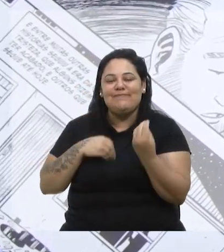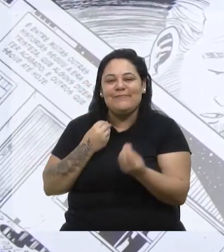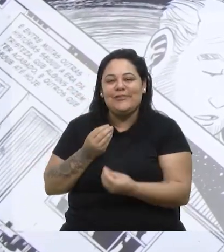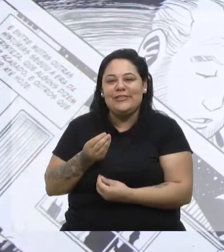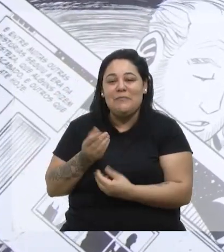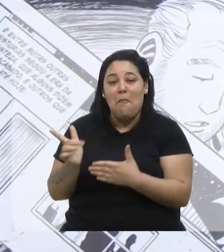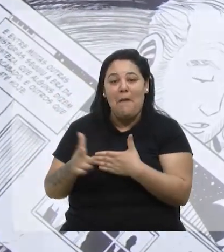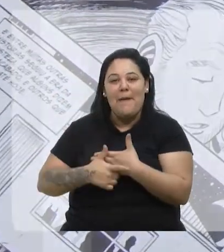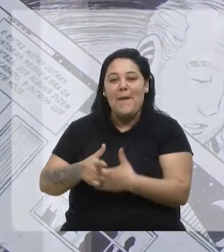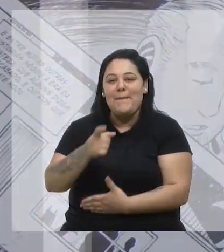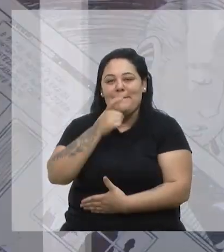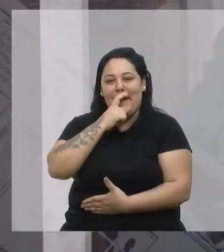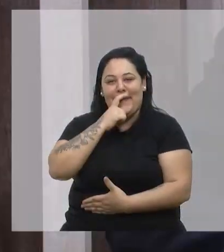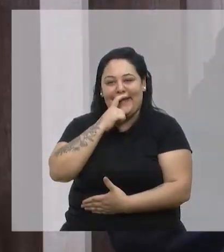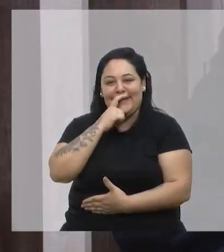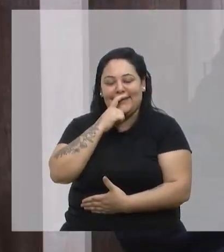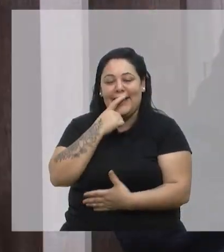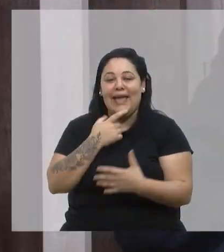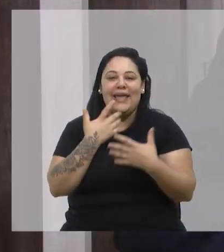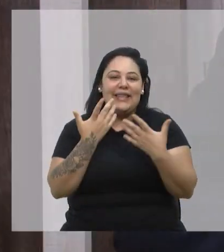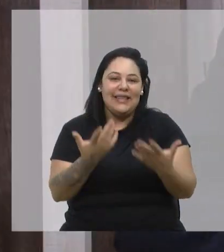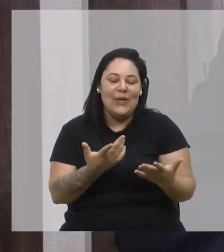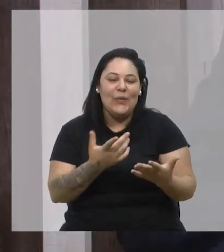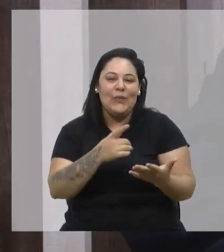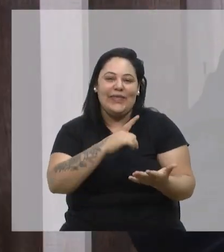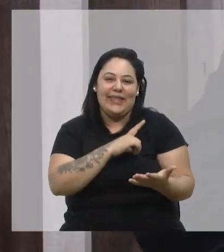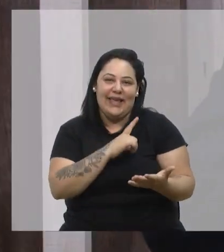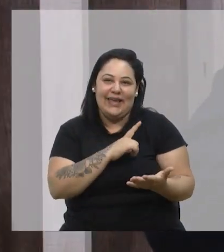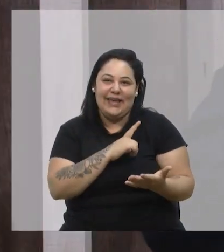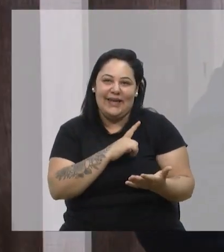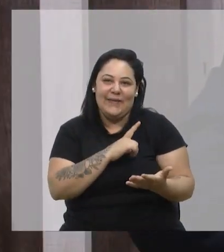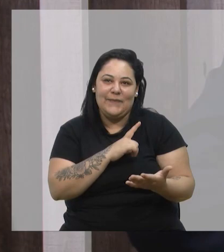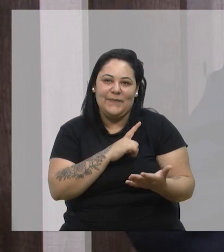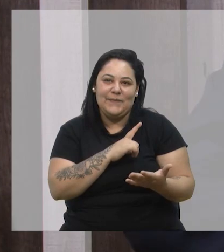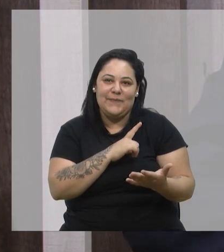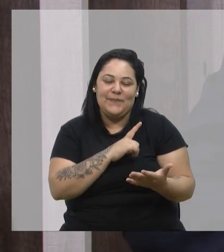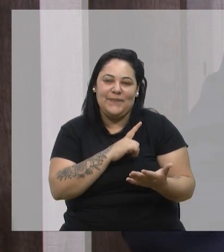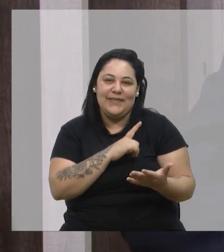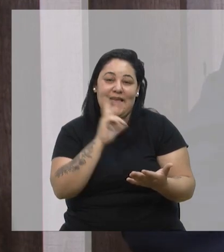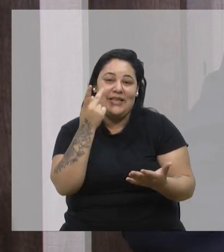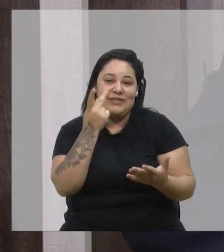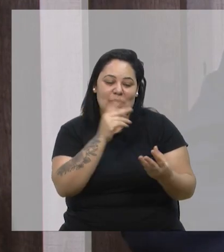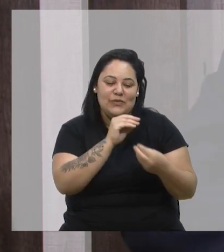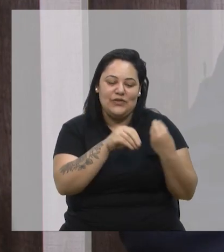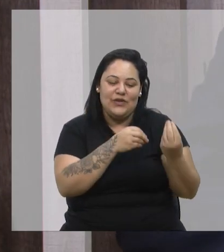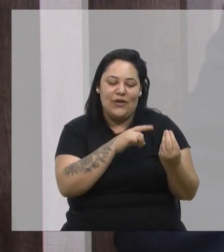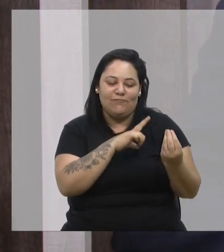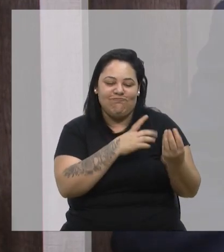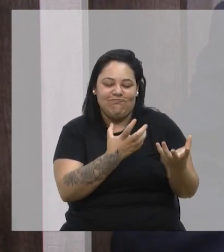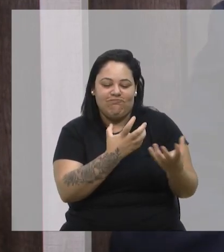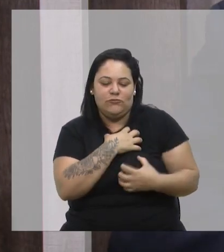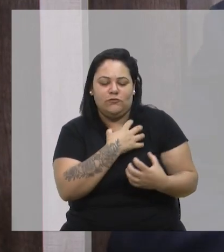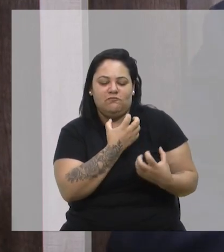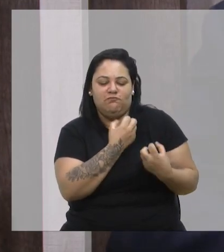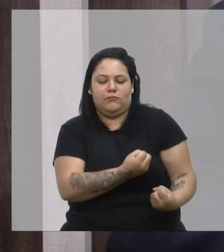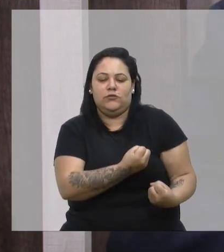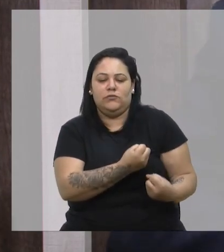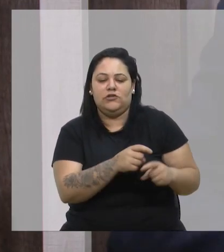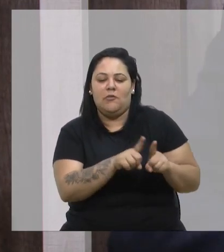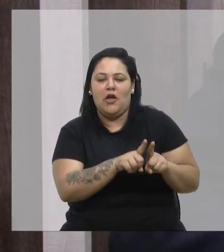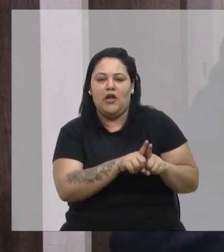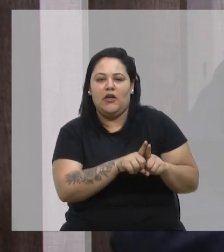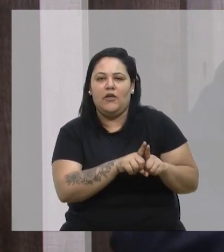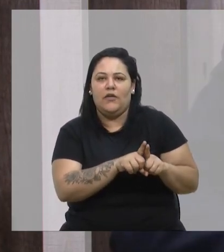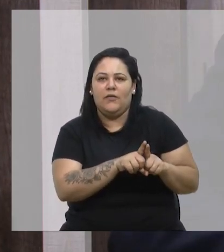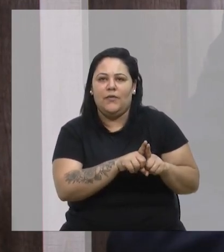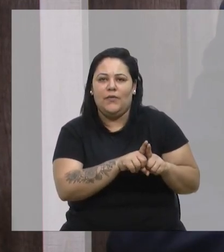a sensação de ser pai. Então, ao mesmo tempo em que tem essa função um pouco